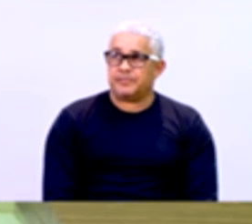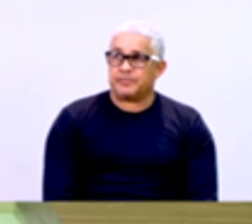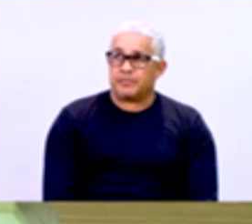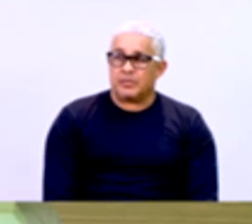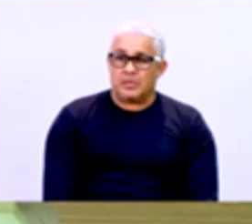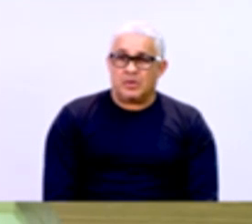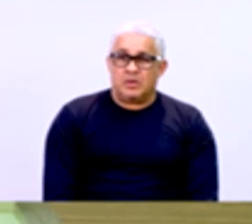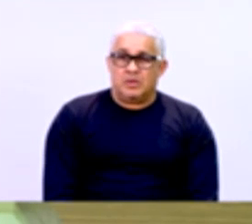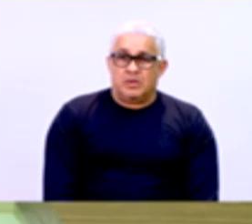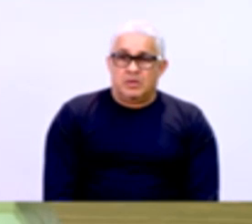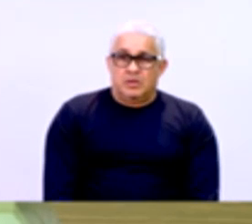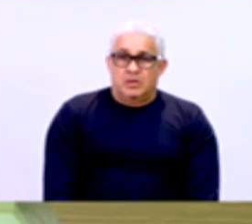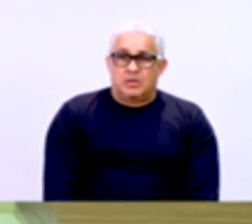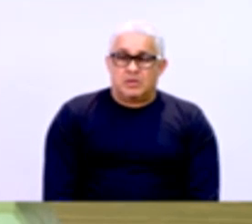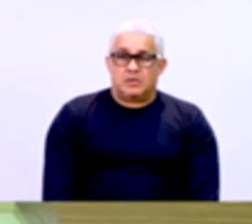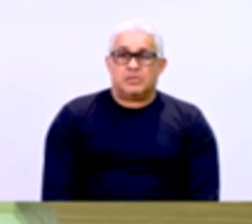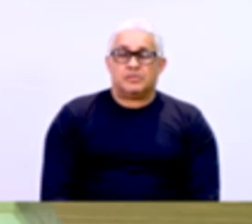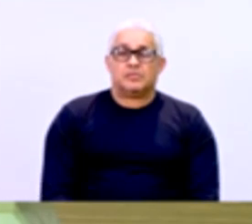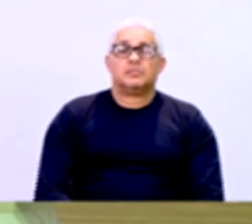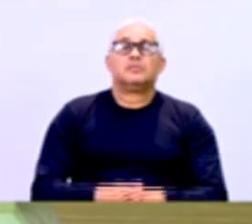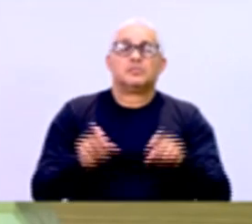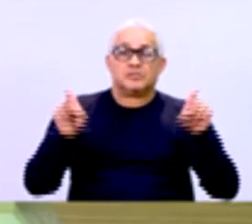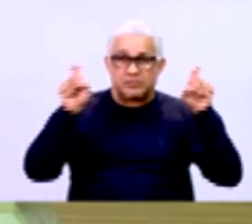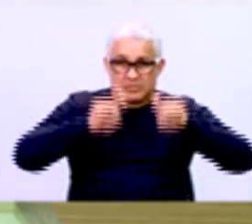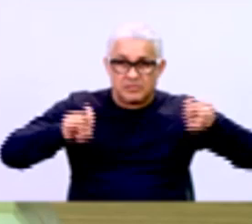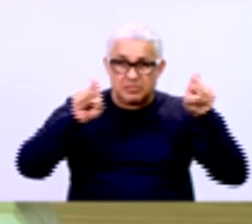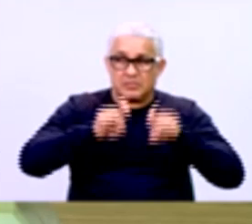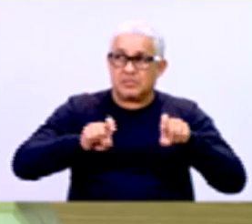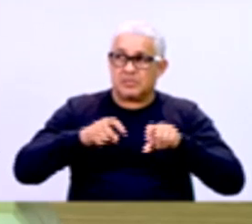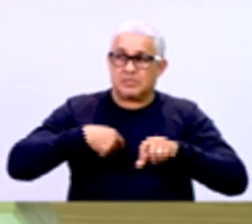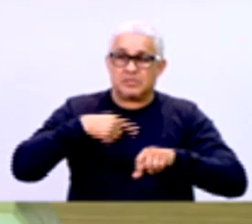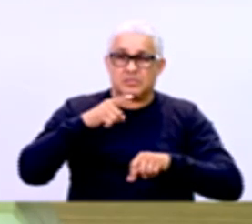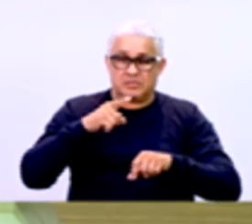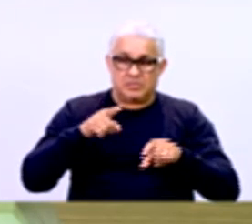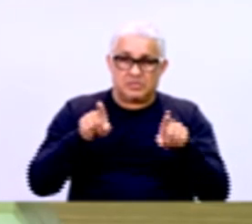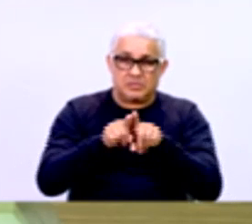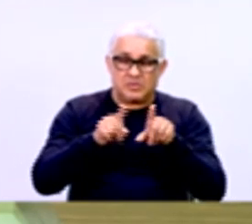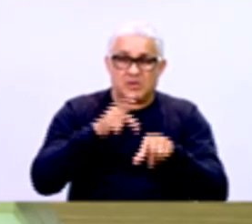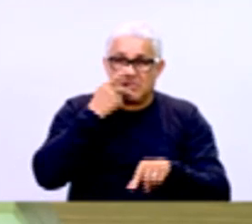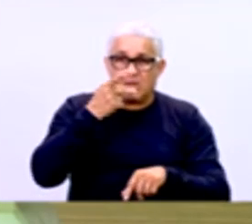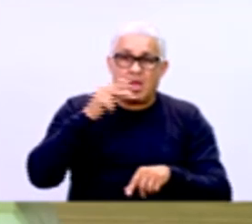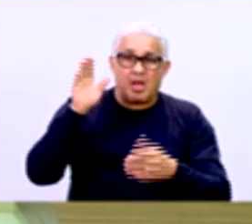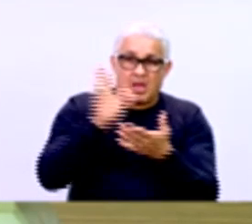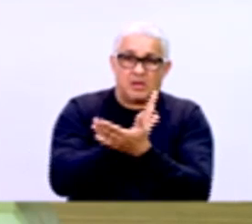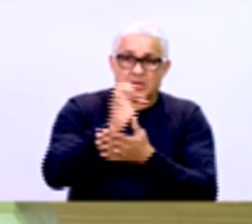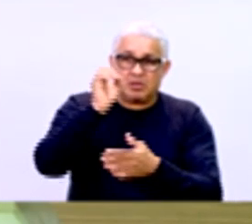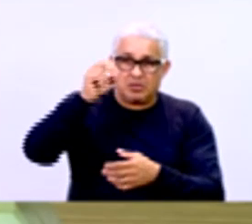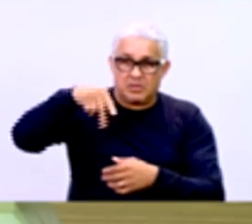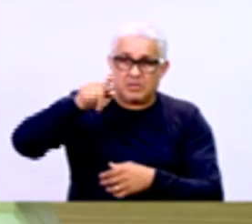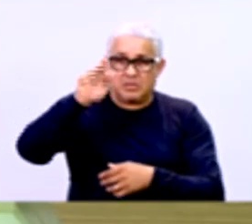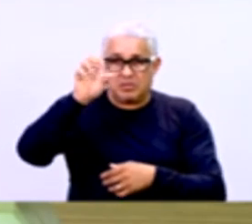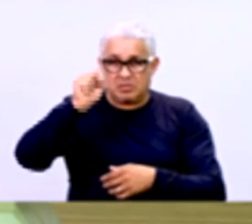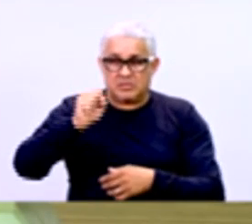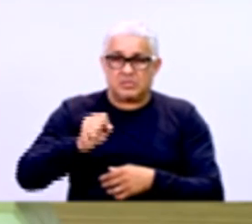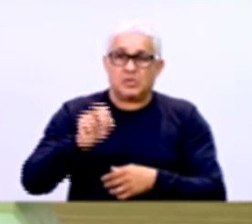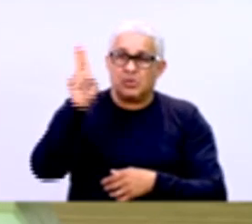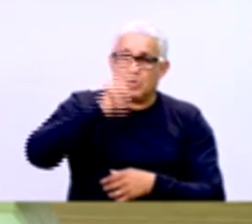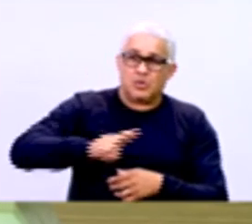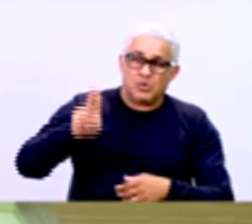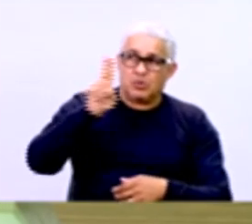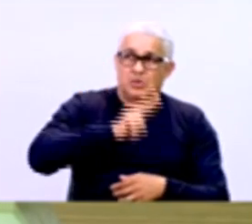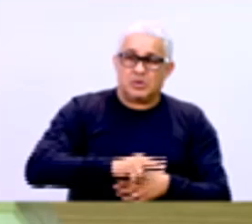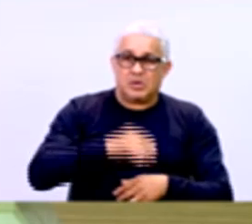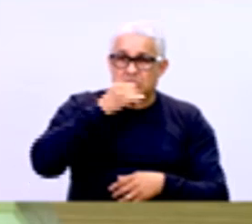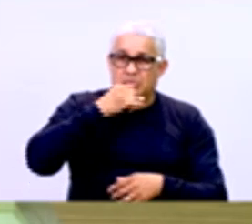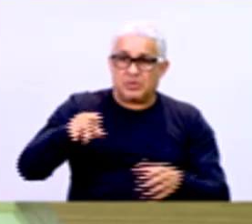de computadores, quando eu falei um pouco atrás, que algumas ONGs utilizam componentes eletrônicos